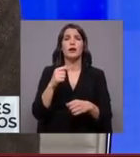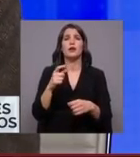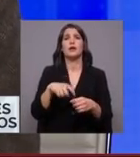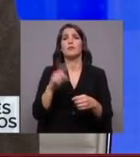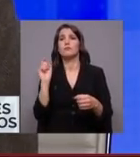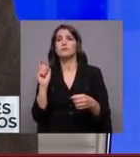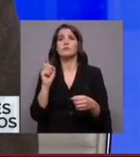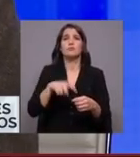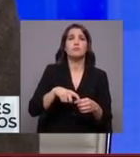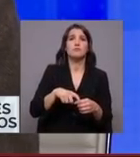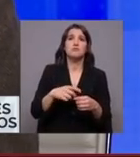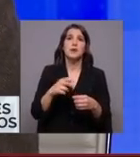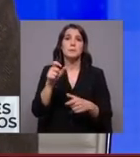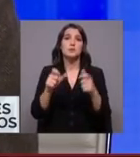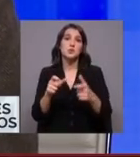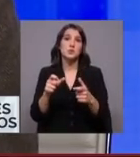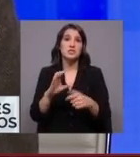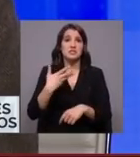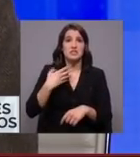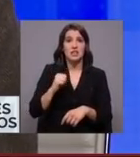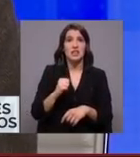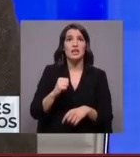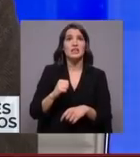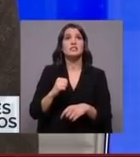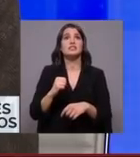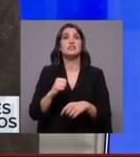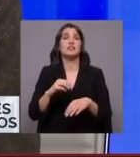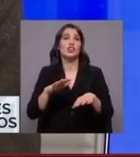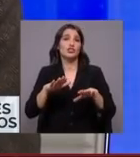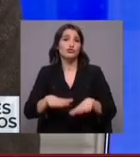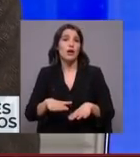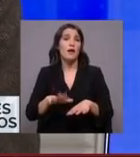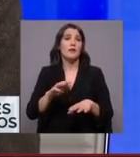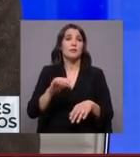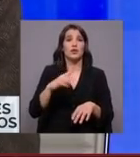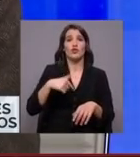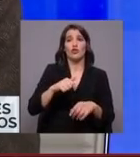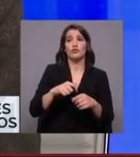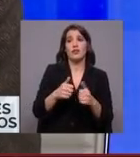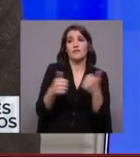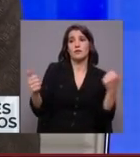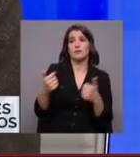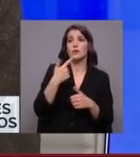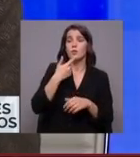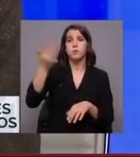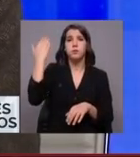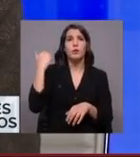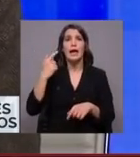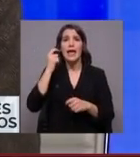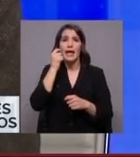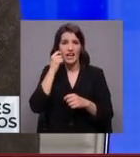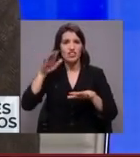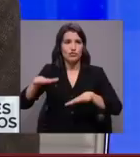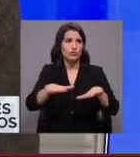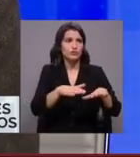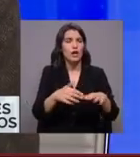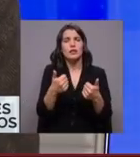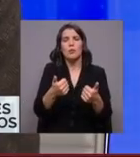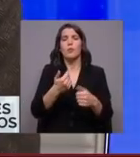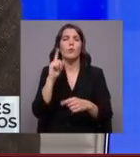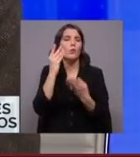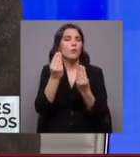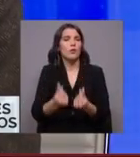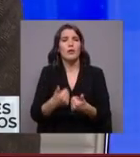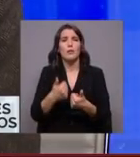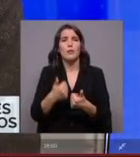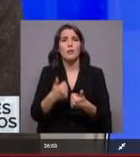a pessoas que se não o tivéssemos oferece eles não deixam esses dados agora que ficam são mais um suficiente tem qualidade mais do que abundante